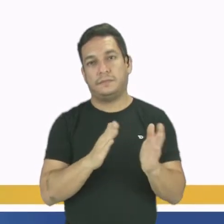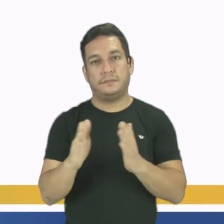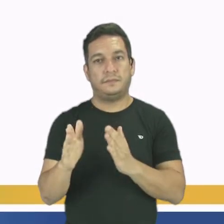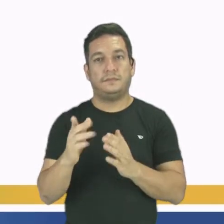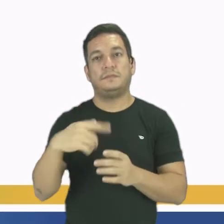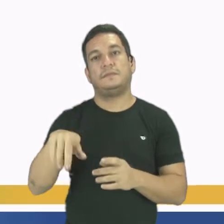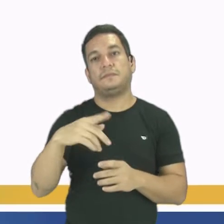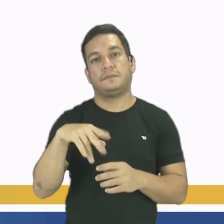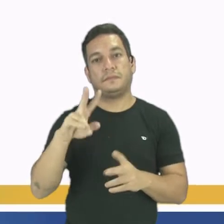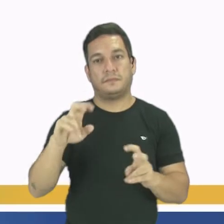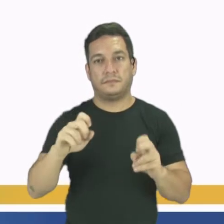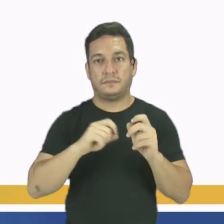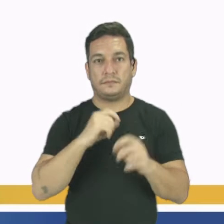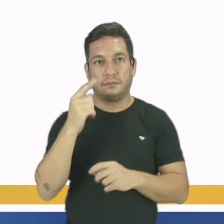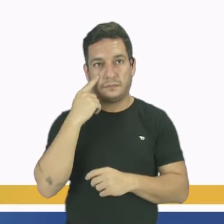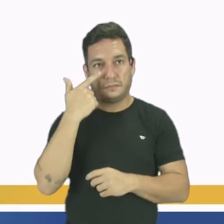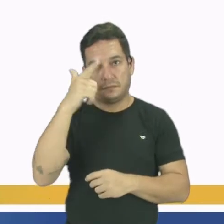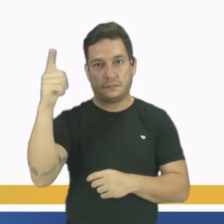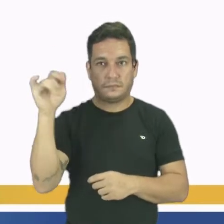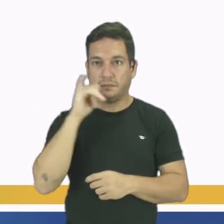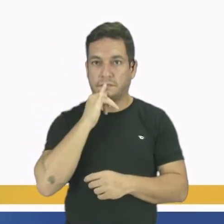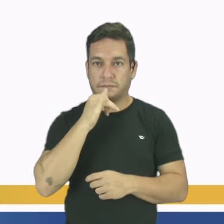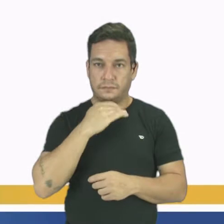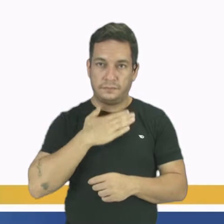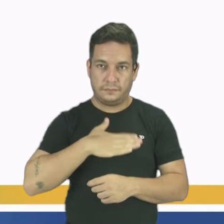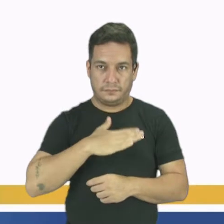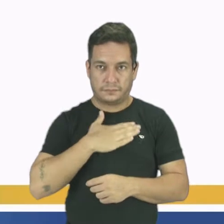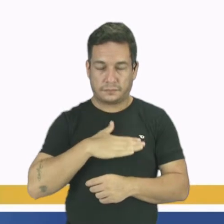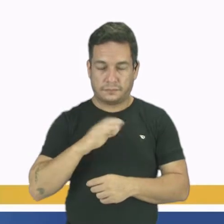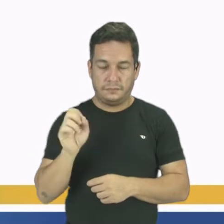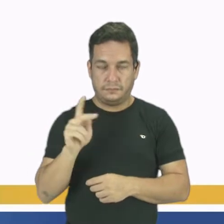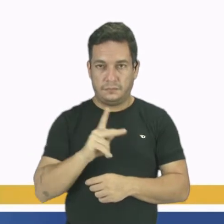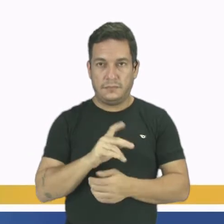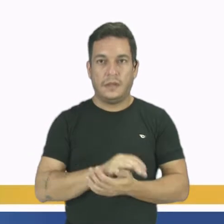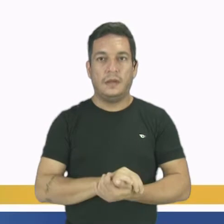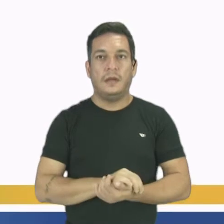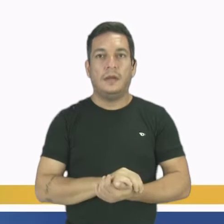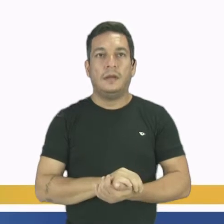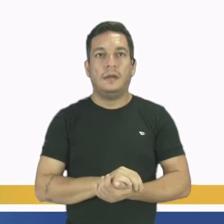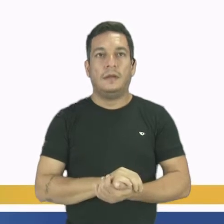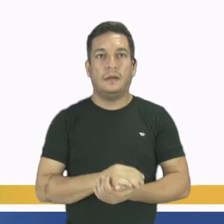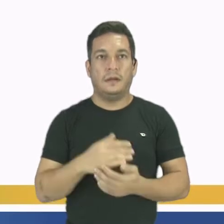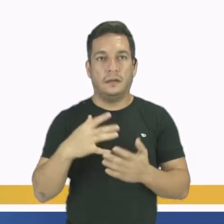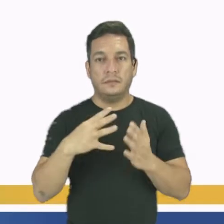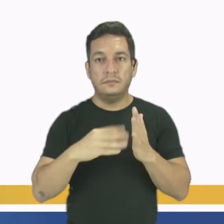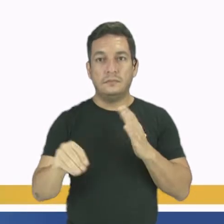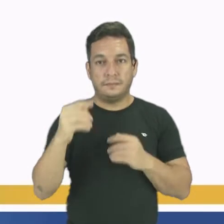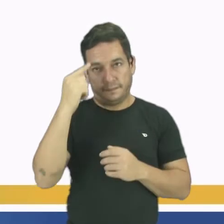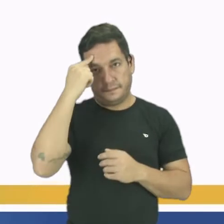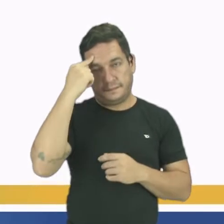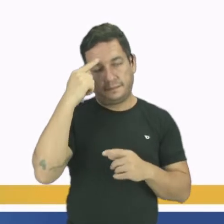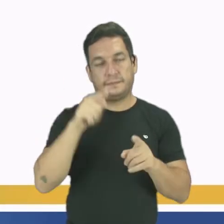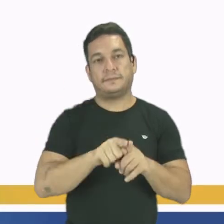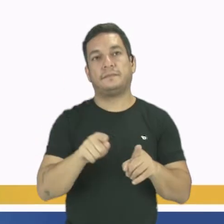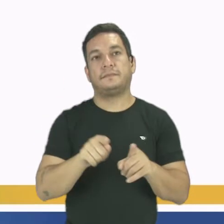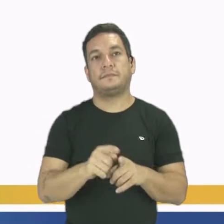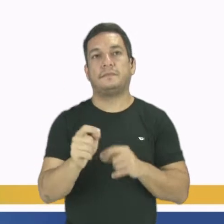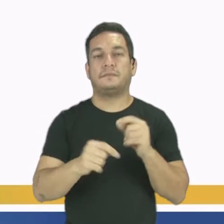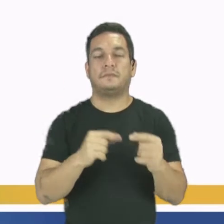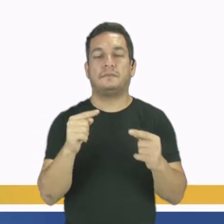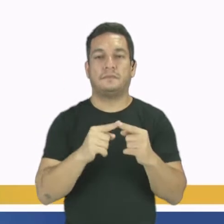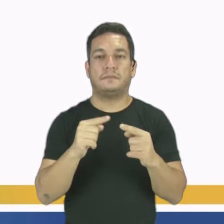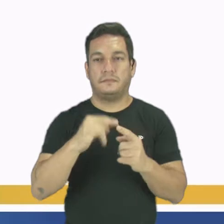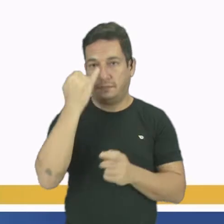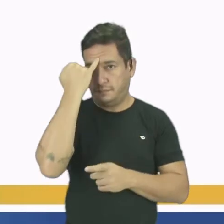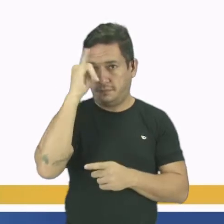e aí vocês olham os outros exemplos com mais calma, ok? Figuras de pensamento trabalham com a combinação de